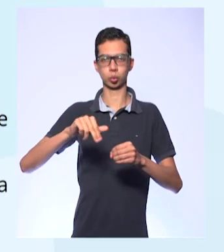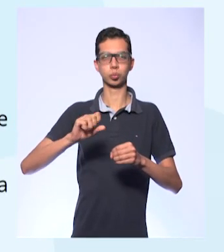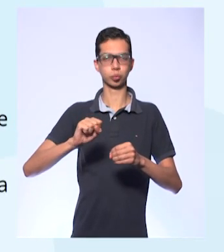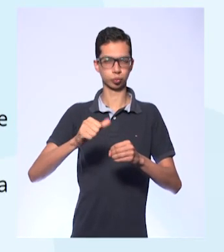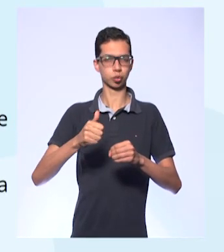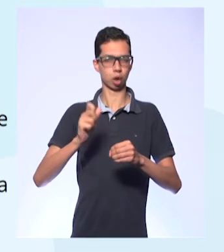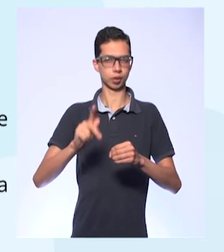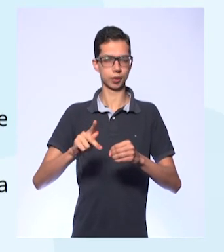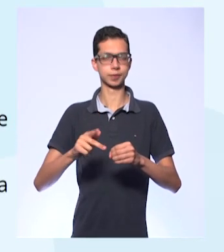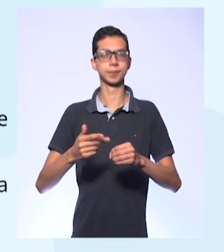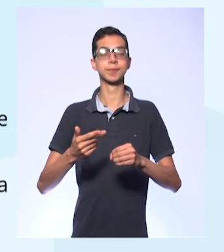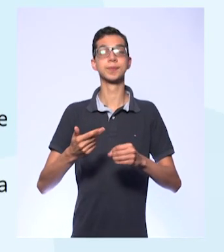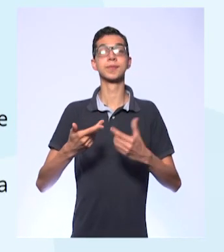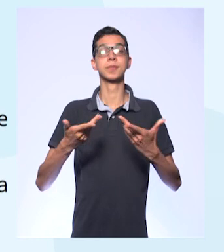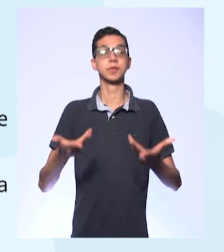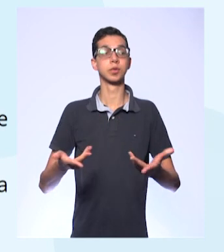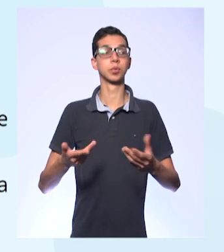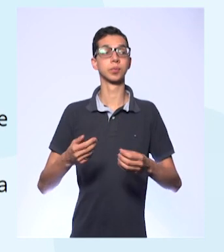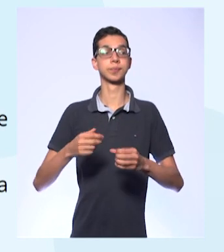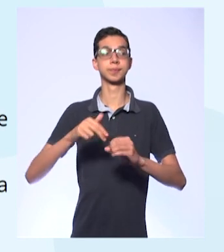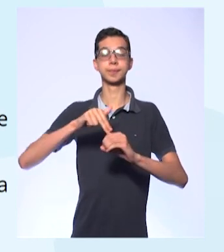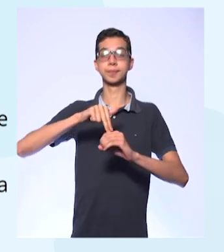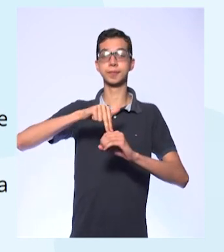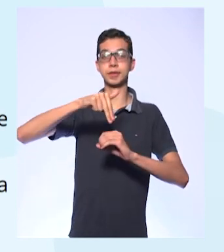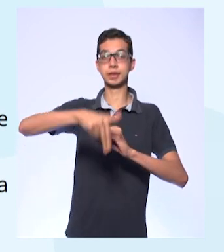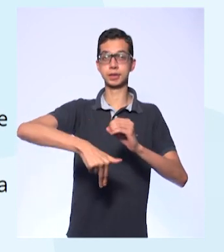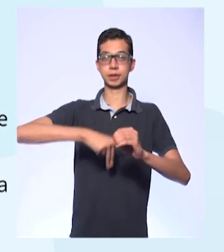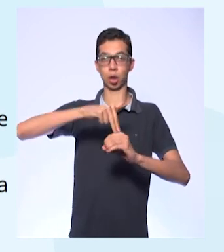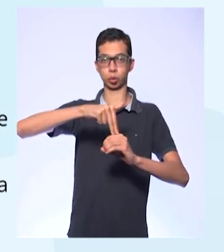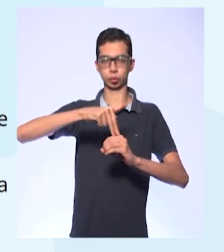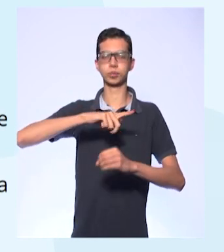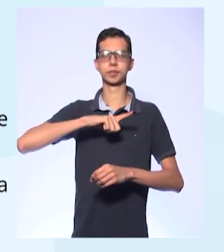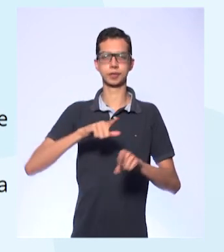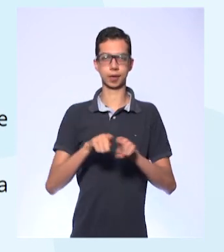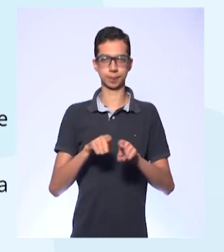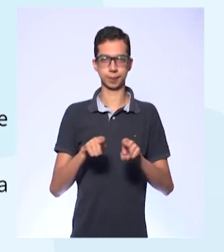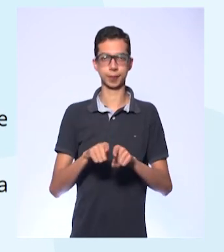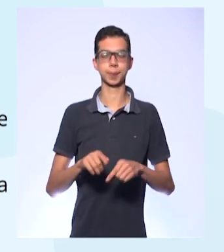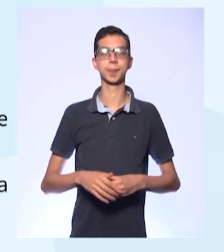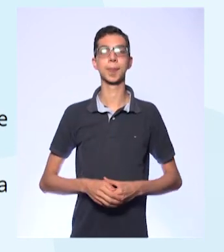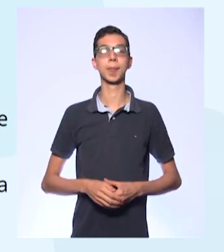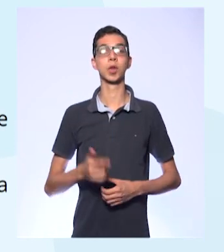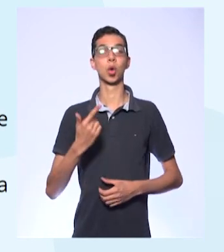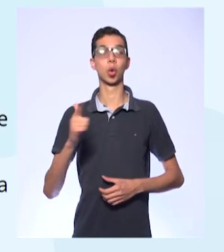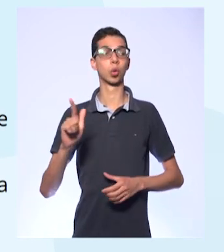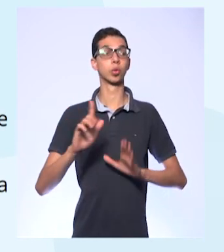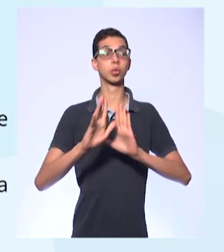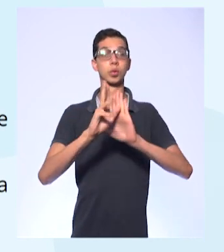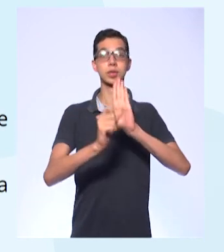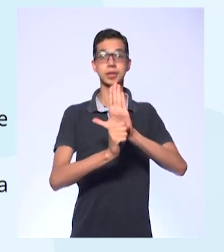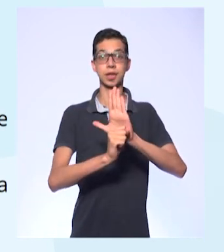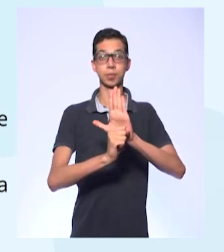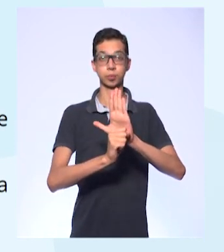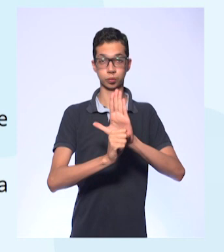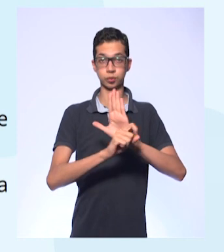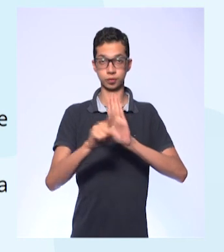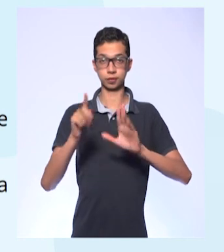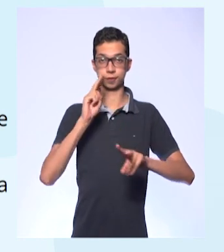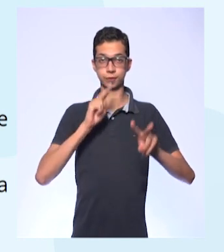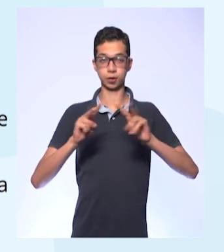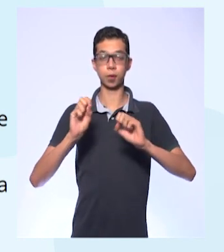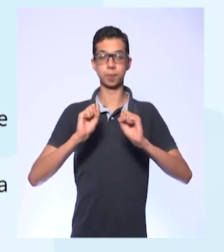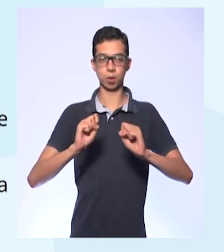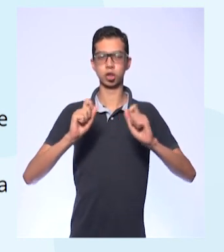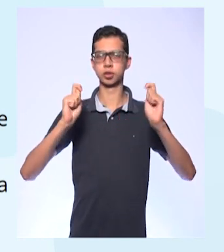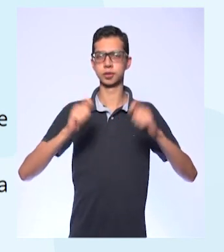os nêutrons que estão no núcleo do átomo, perfeito? Eu tenho a simbologia, que vocês podem encontrar também, que nem o que é o